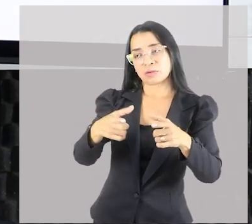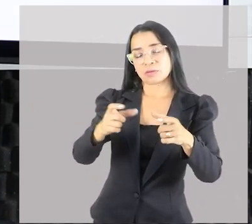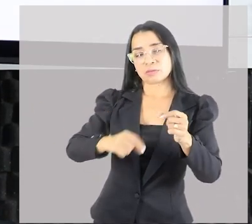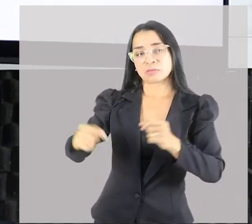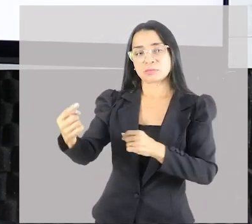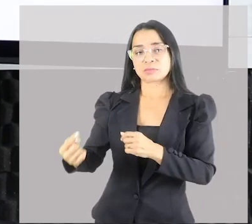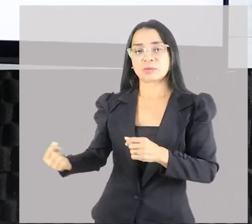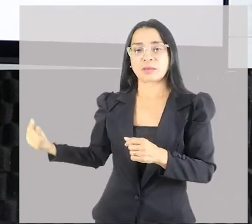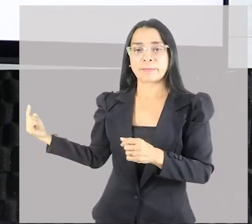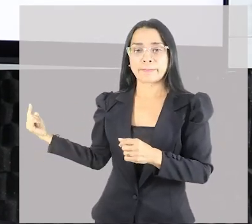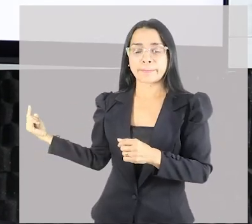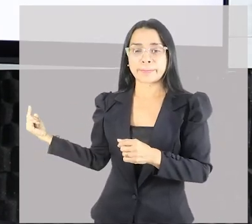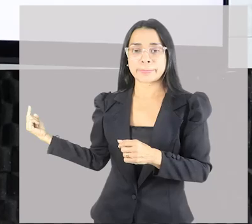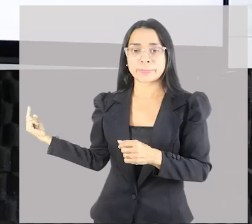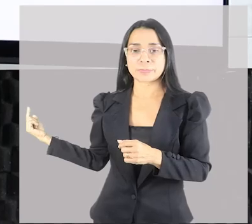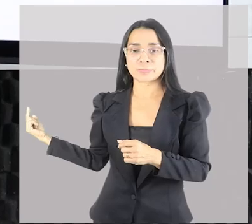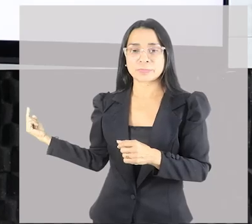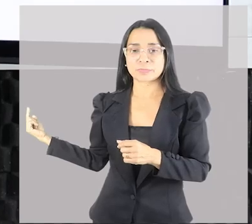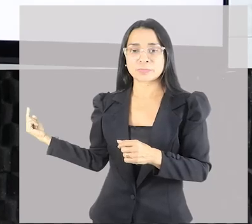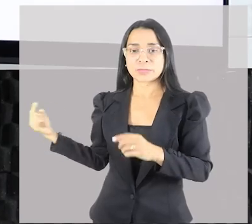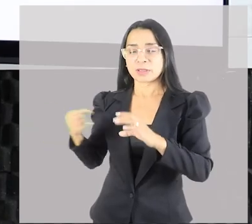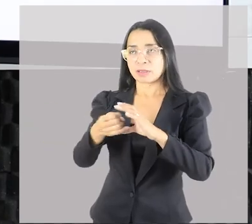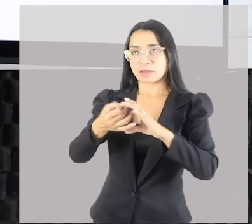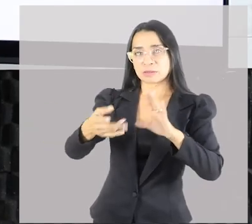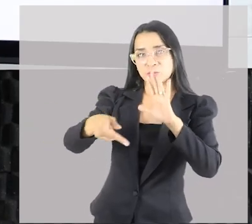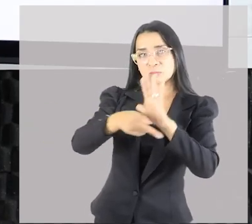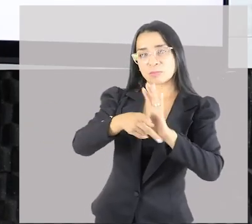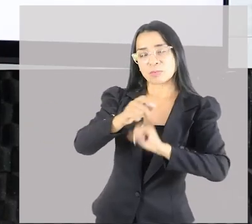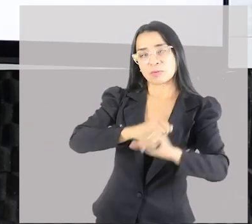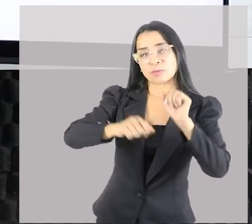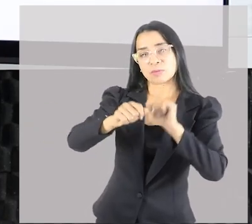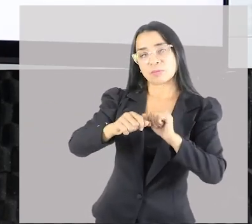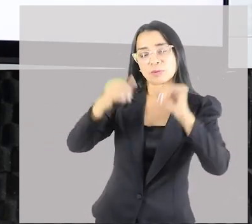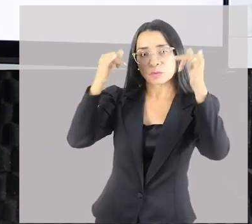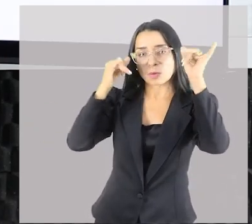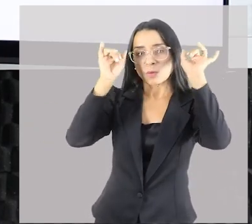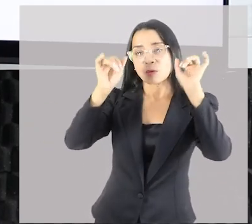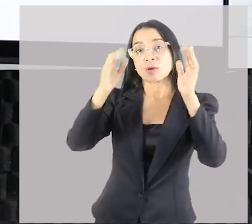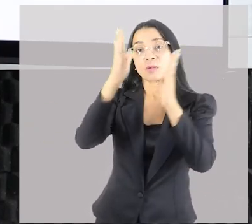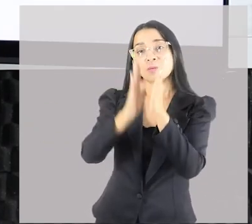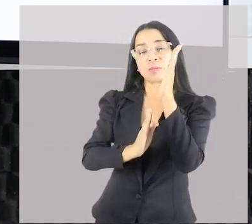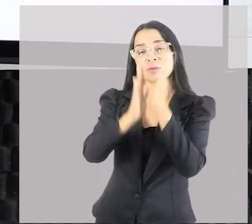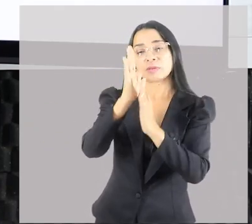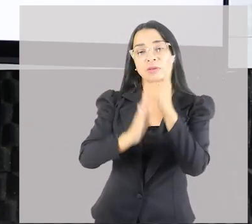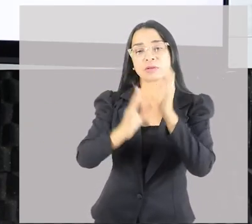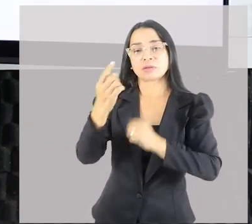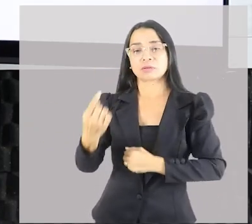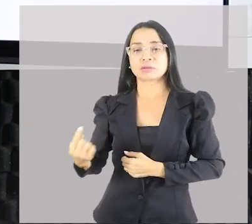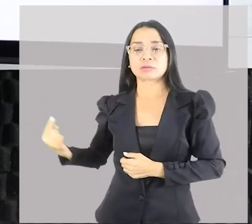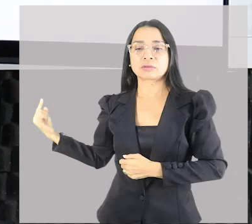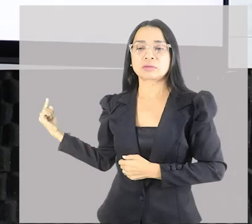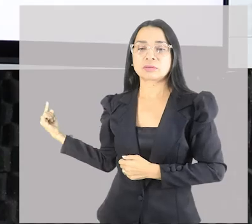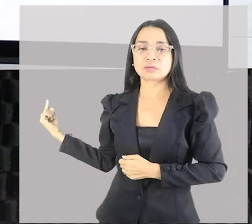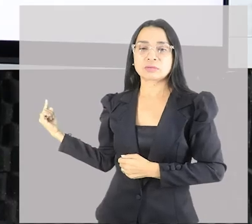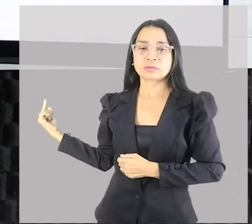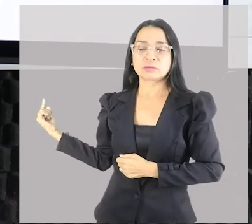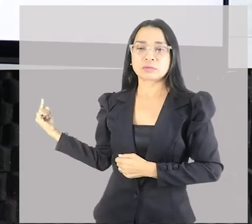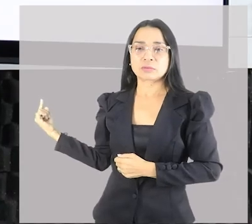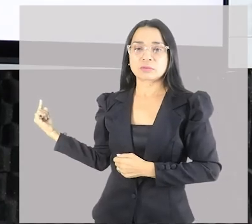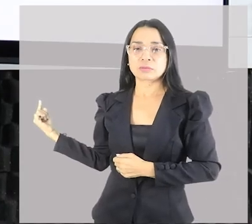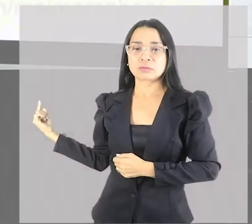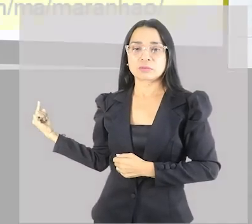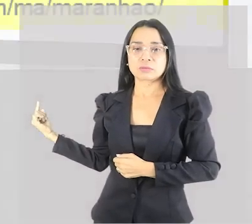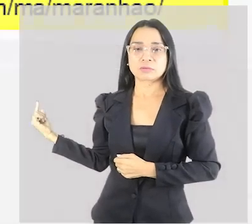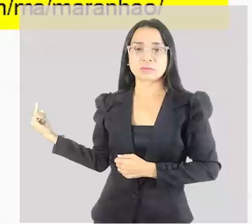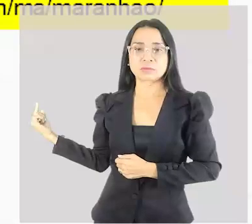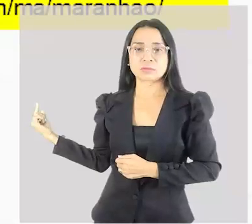rajados, caboclos de fita, característico do boi de matraca, indígenas, índias, vaqueiros e caboclos de penas.